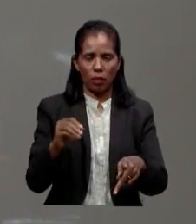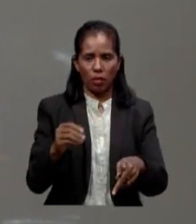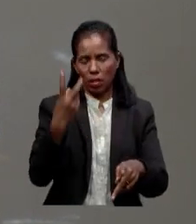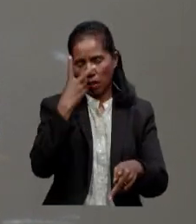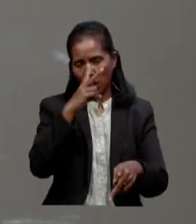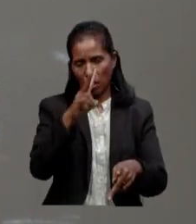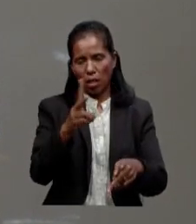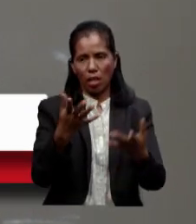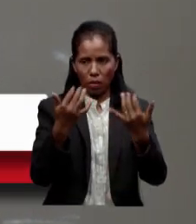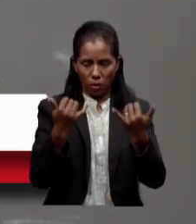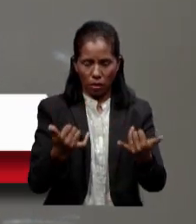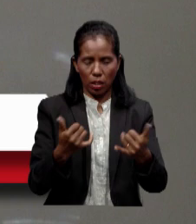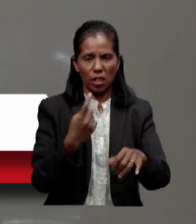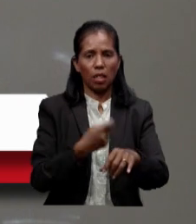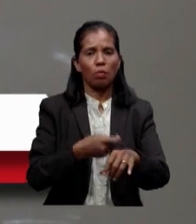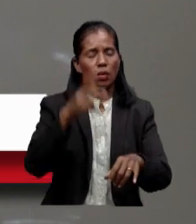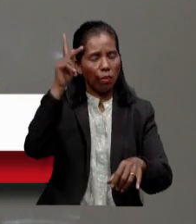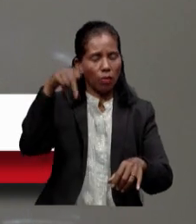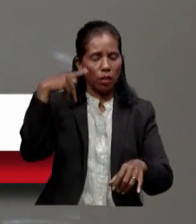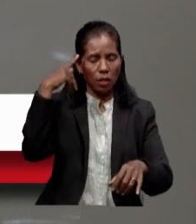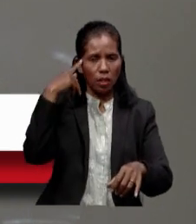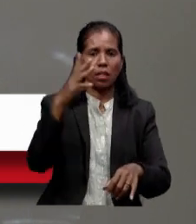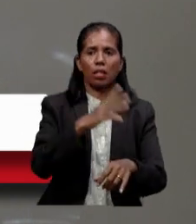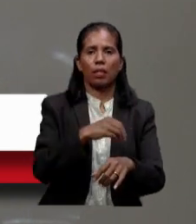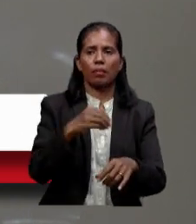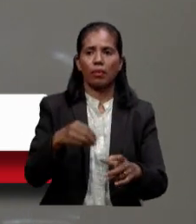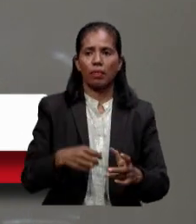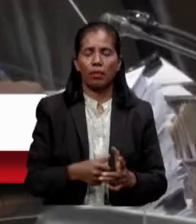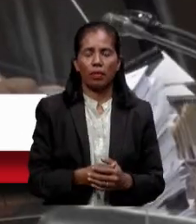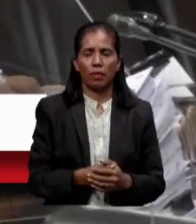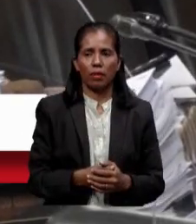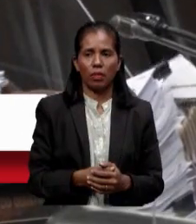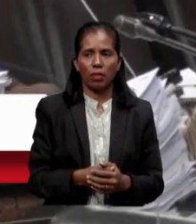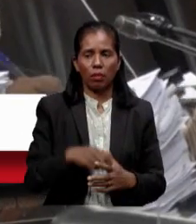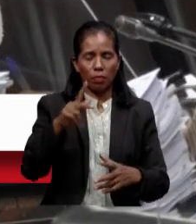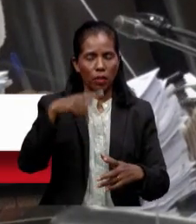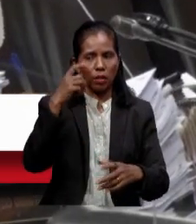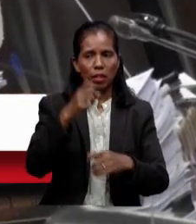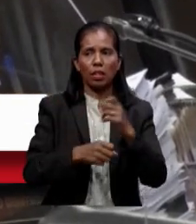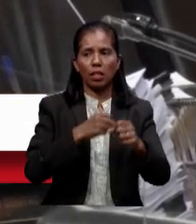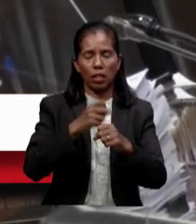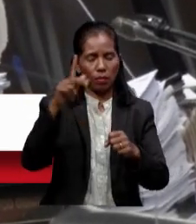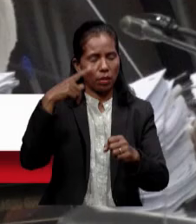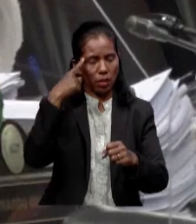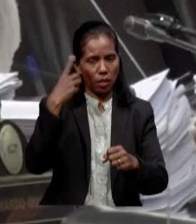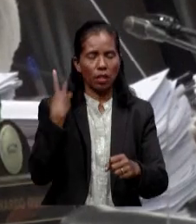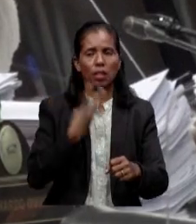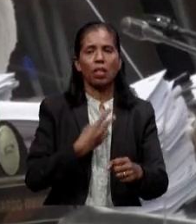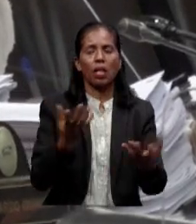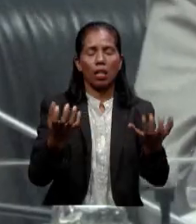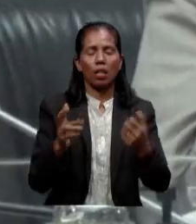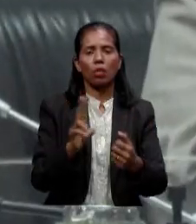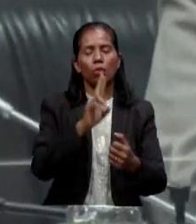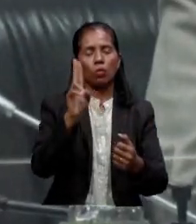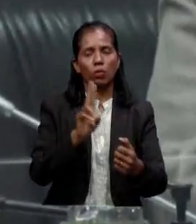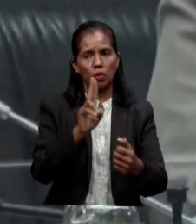harekata agora ne situação política, âmbito política, ano política niang ita hoto tu hakarak usa povida ne hanesan masimider